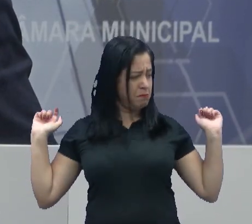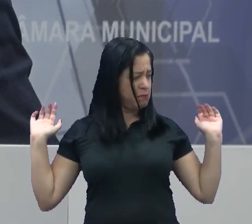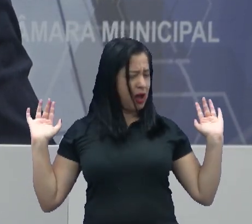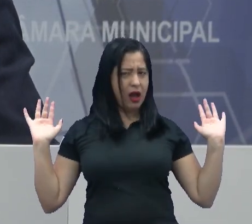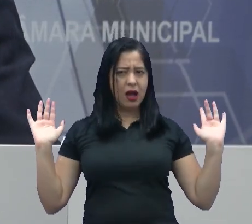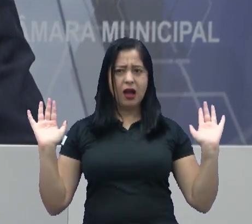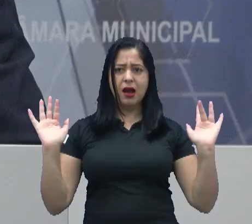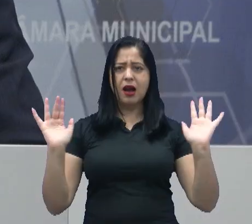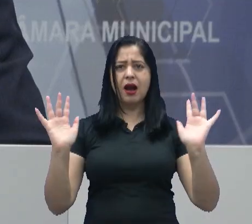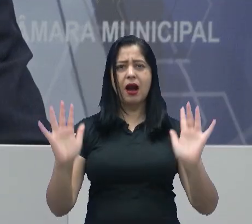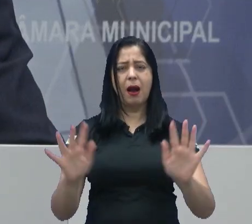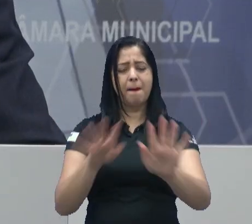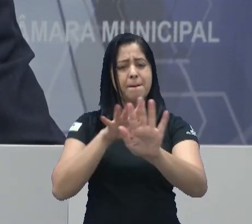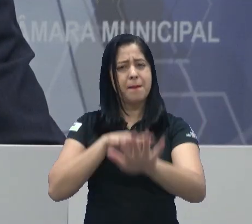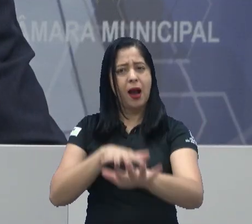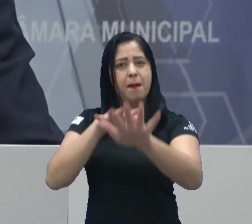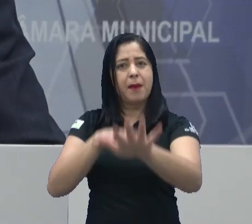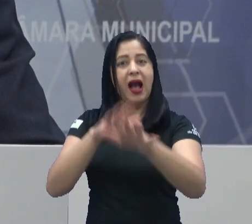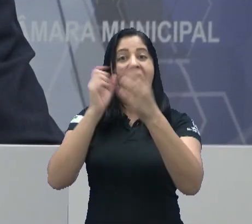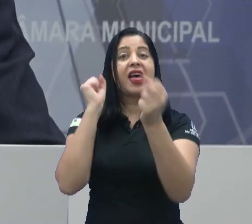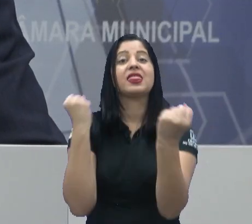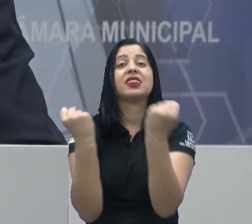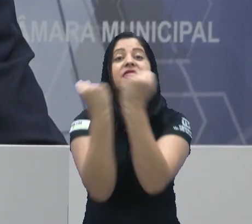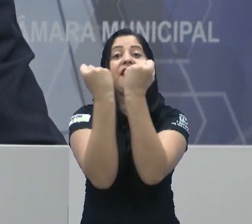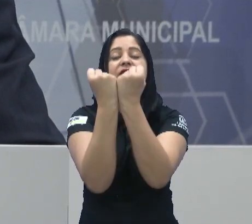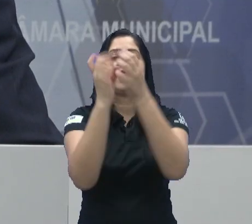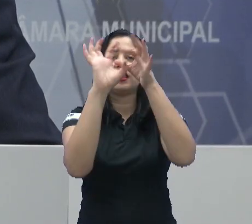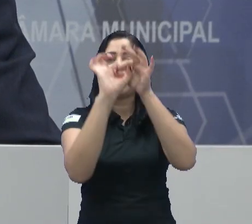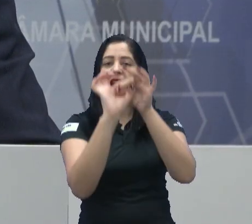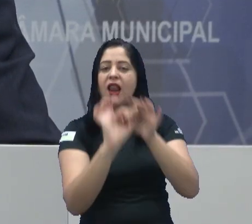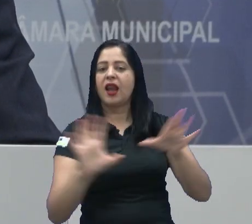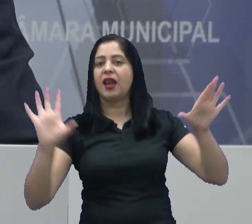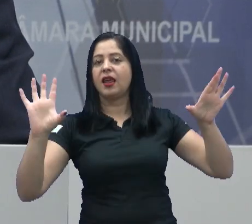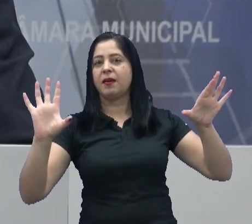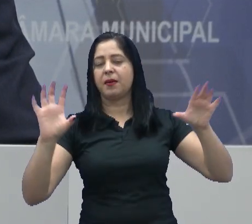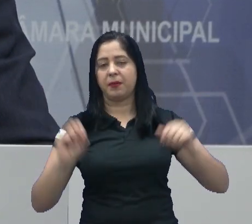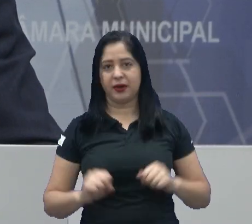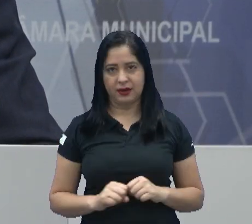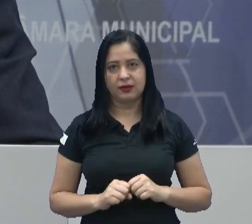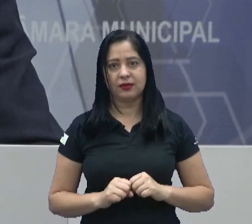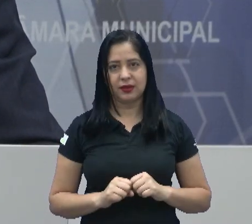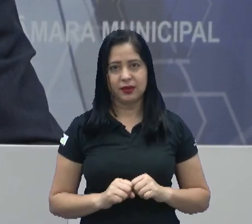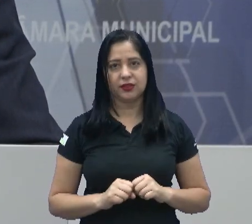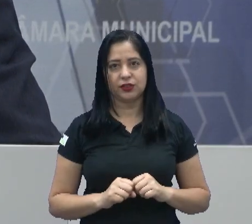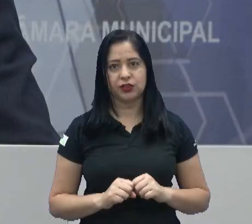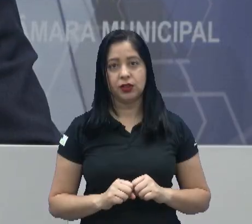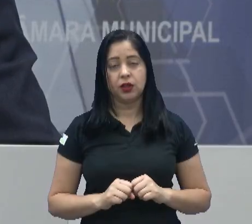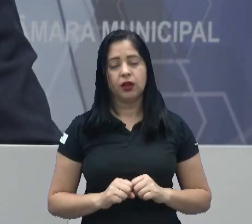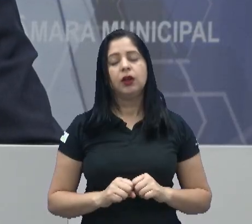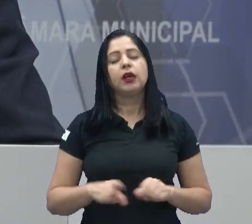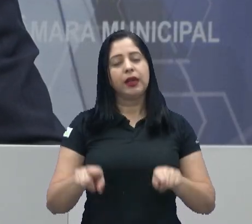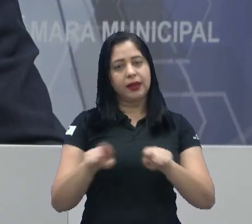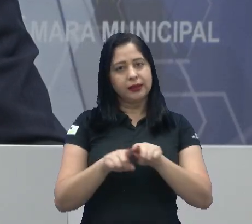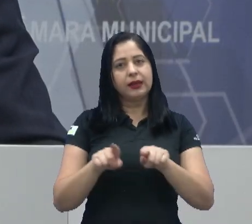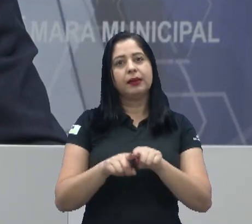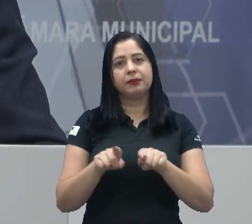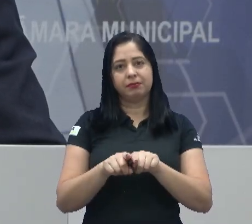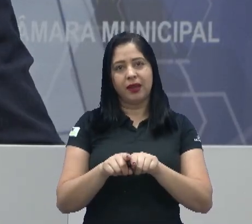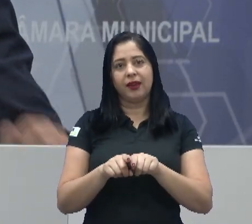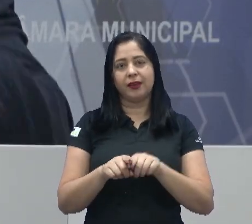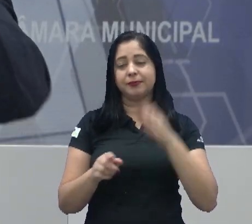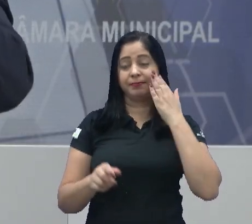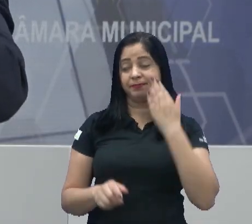ruas, defendendo a nossa liberdade, o Estado democrático de direito e, obviamente, as injustiças feitas com o